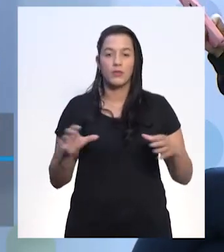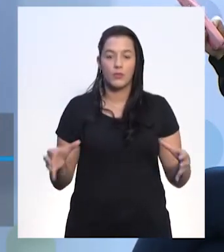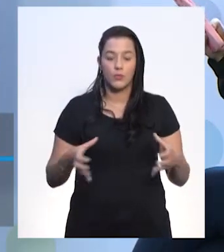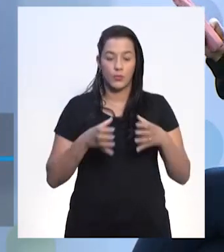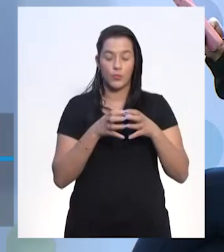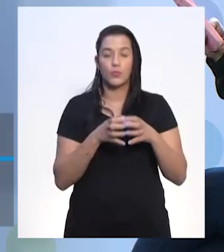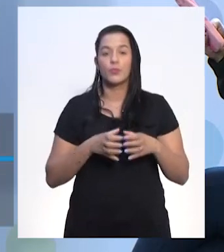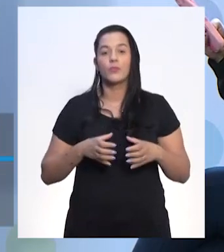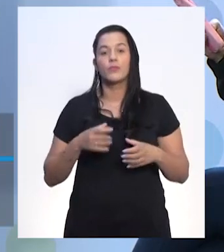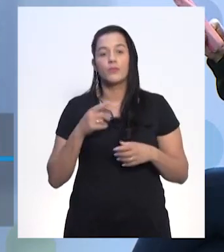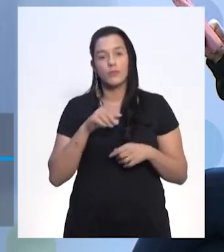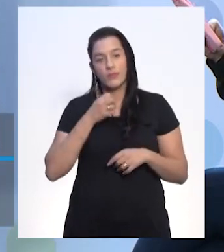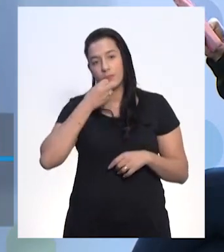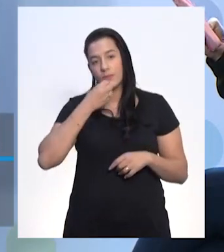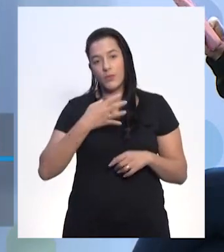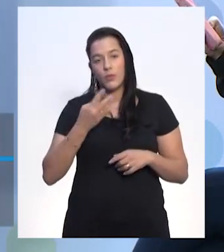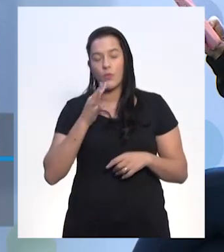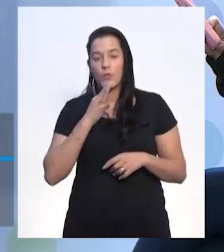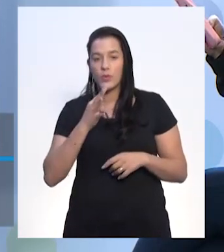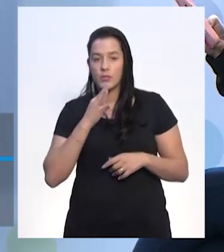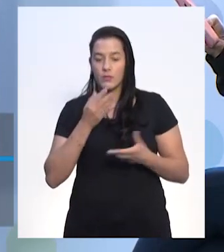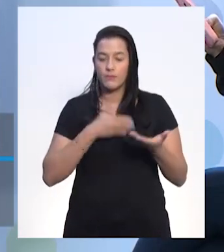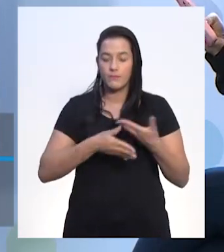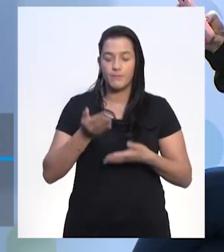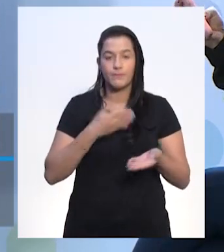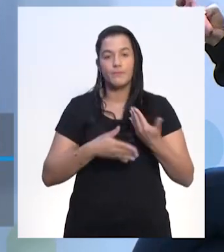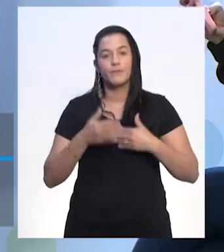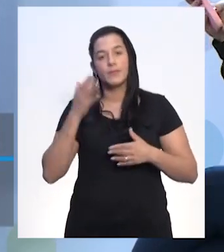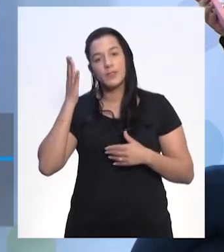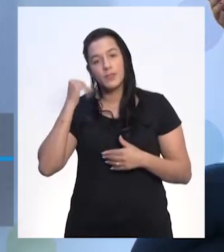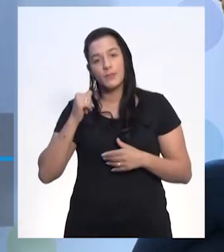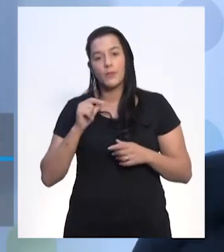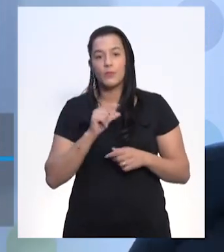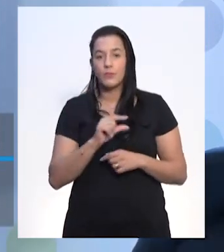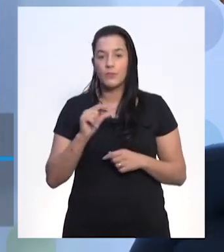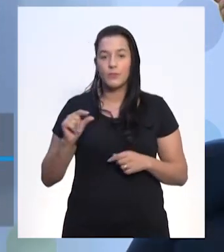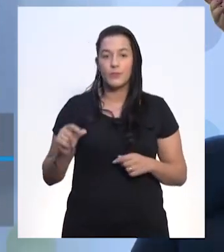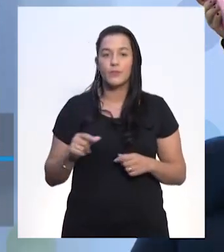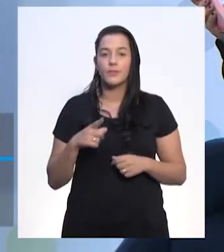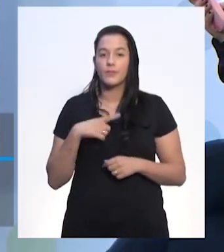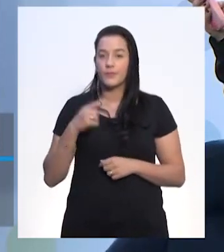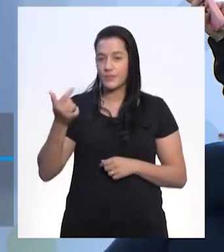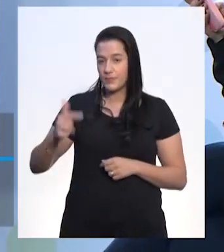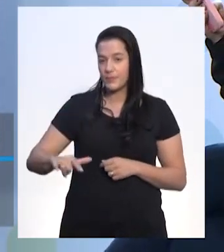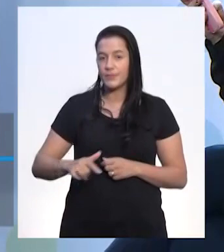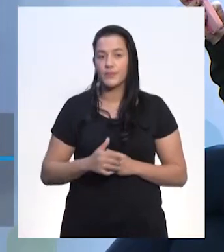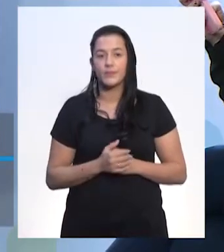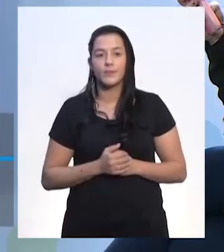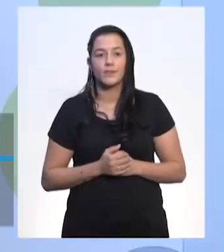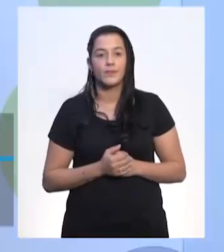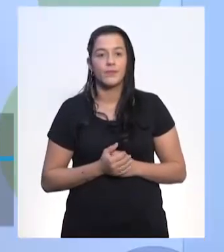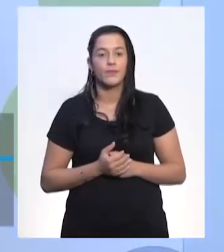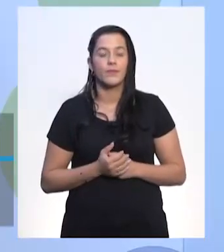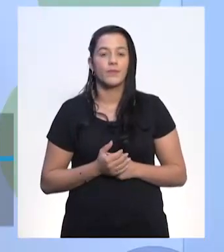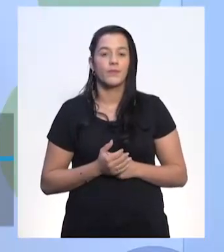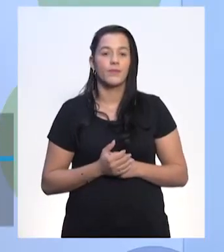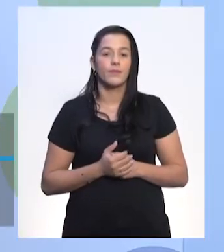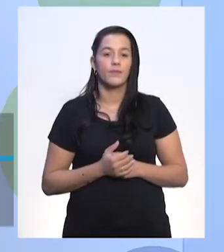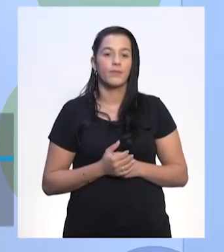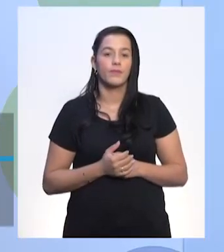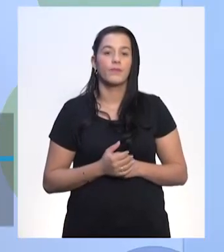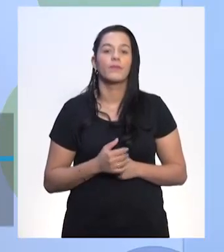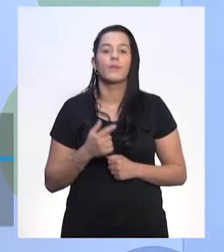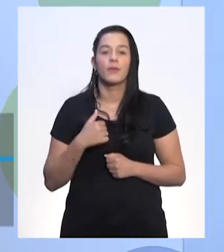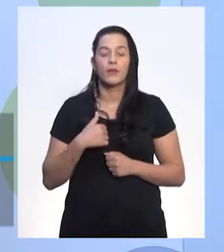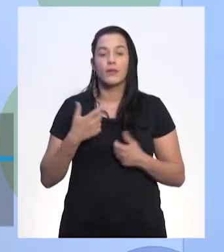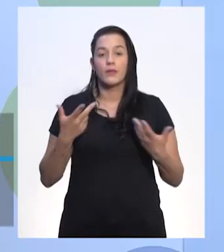é muito importante a gente se conhecer e saber um pouquinho sobre esses assuntos. Tem mais alguma coisa? Ô, Mara, a professora... Agora a gente vai voltar aqui. A